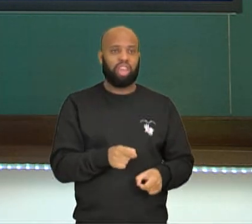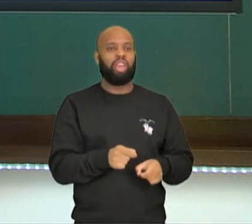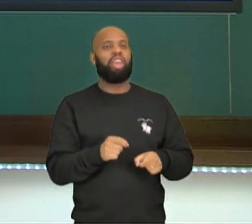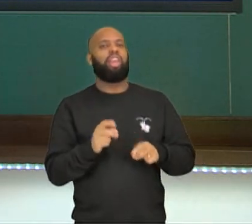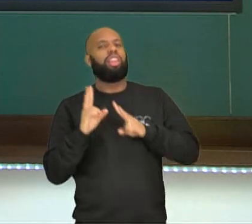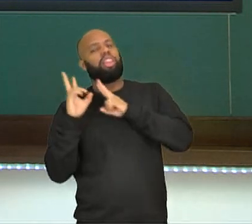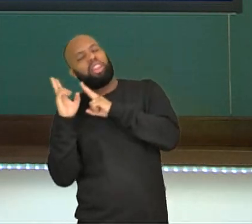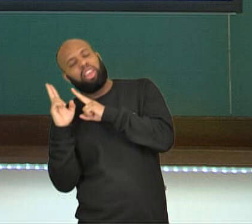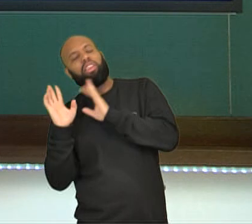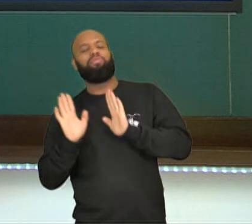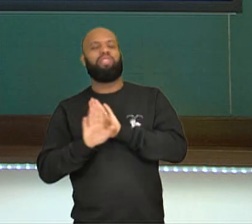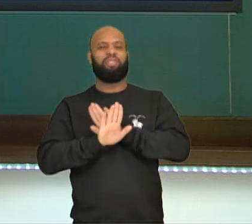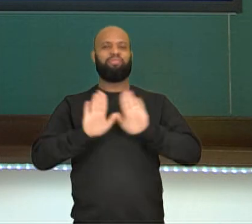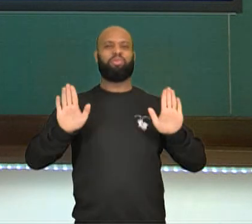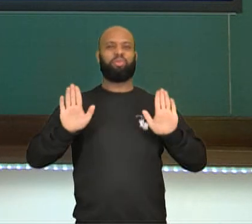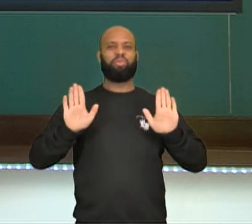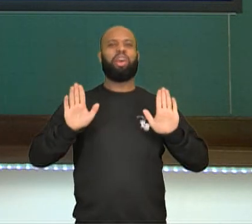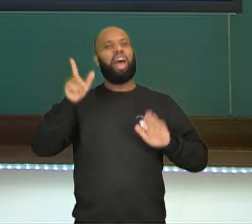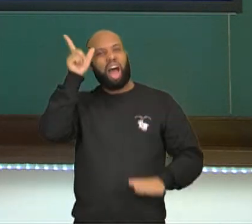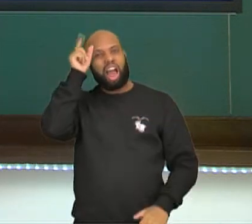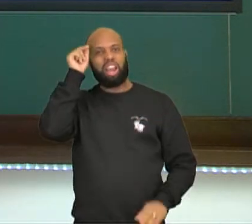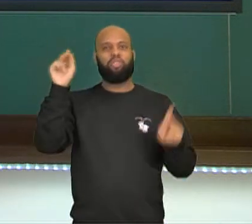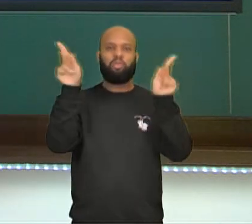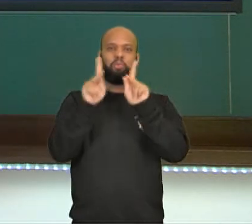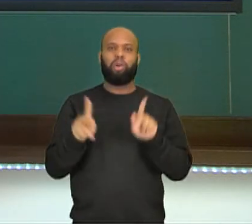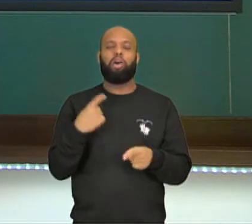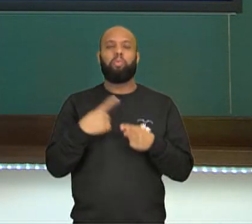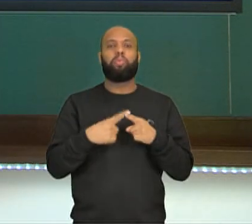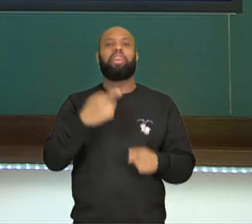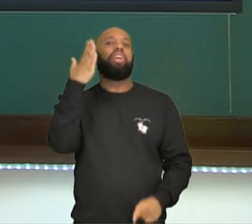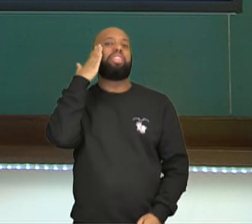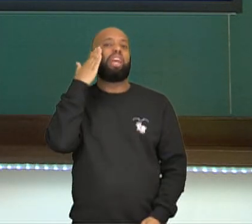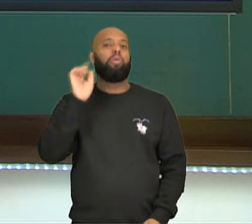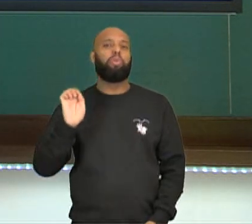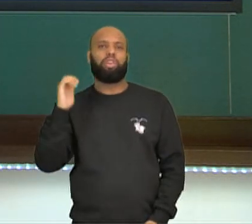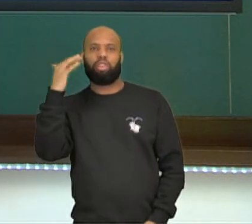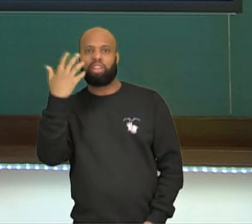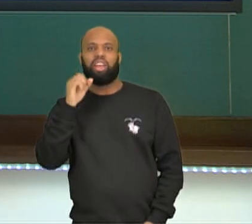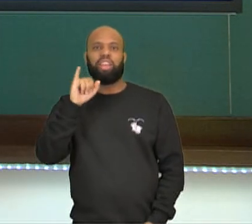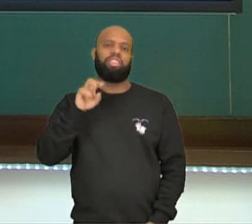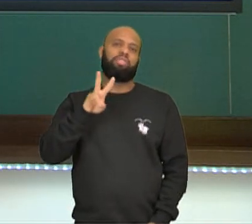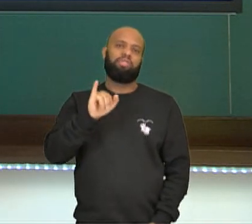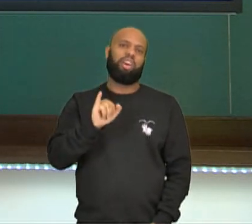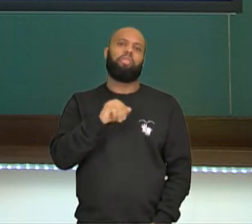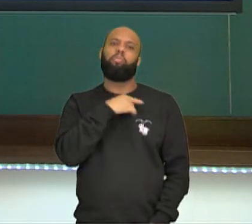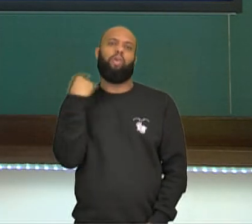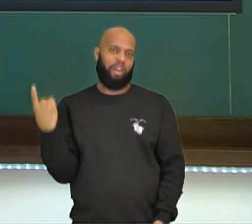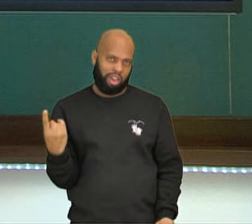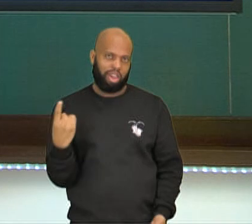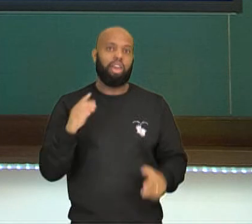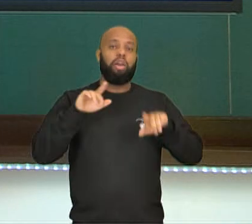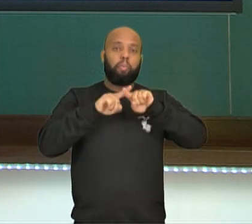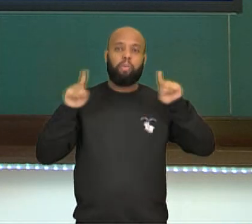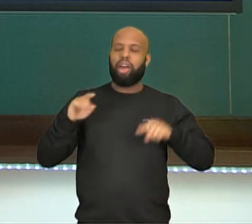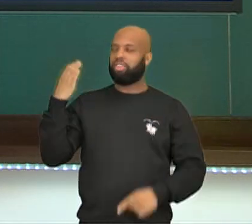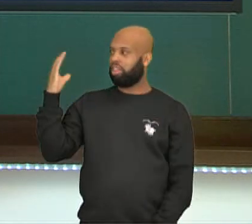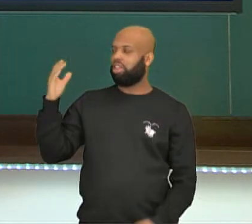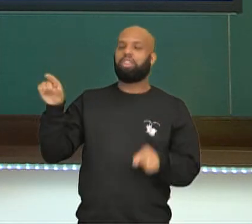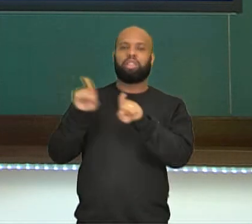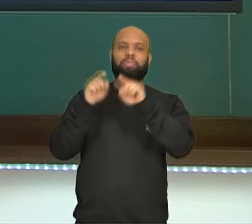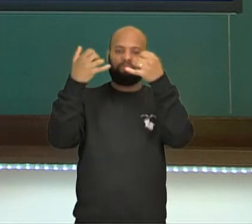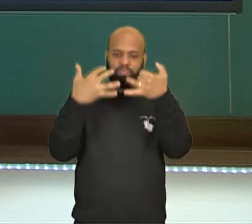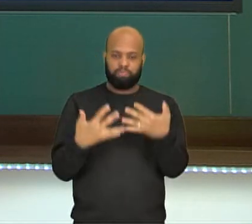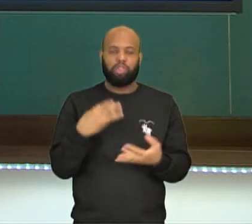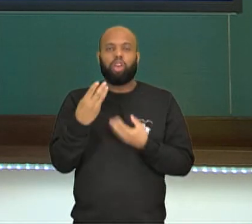sabe de onde ela veio, ela sabe para onde ela vai no pós-morte. A ciência também dá uma explicação como viemos parar aqui.